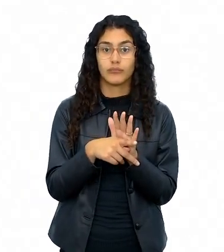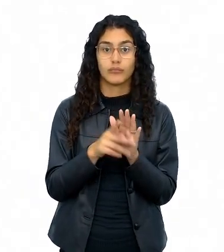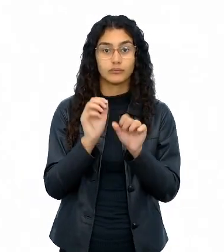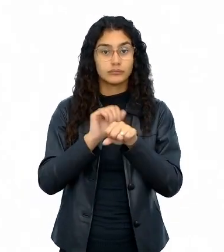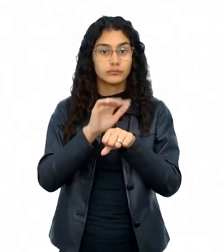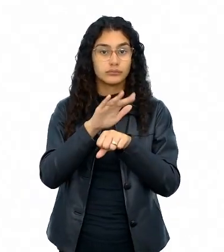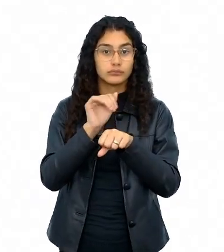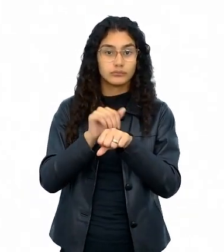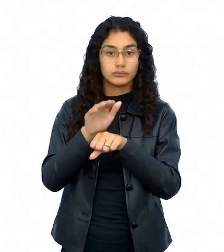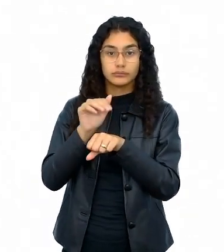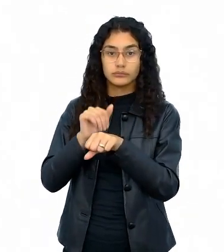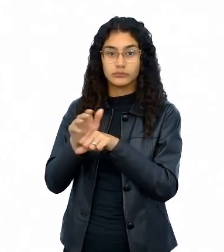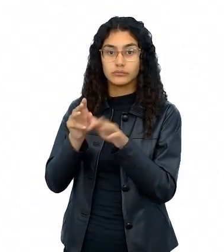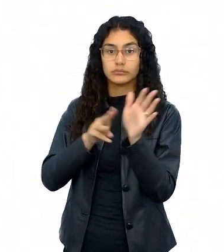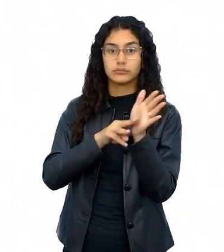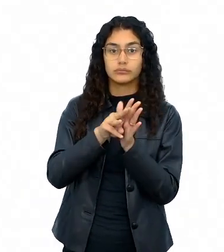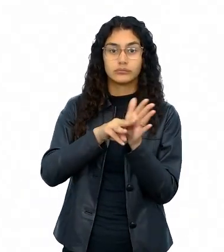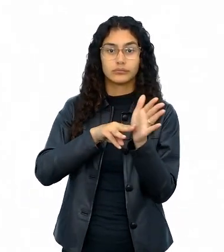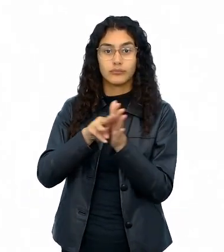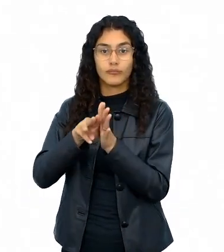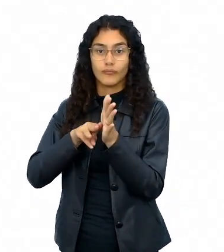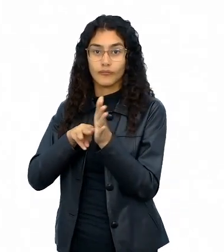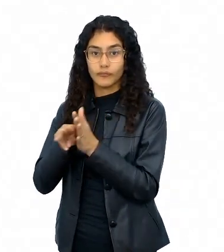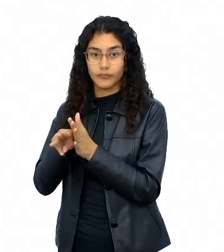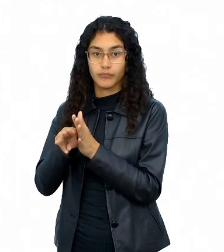dicas de metodologias, de